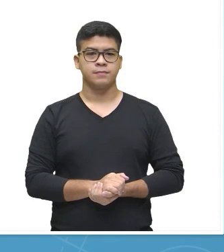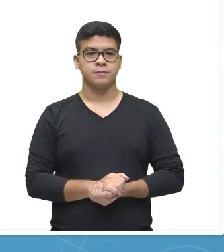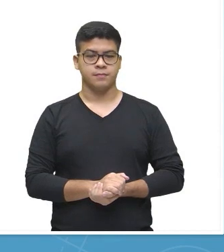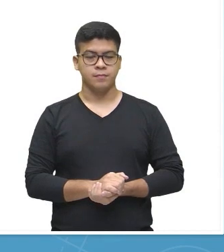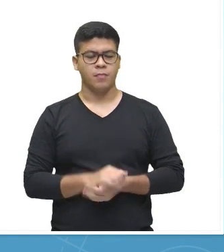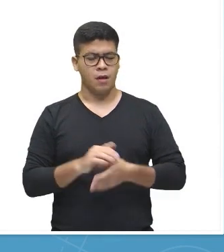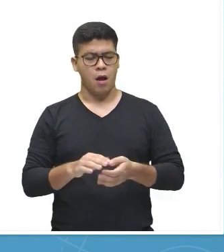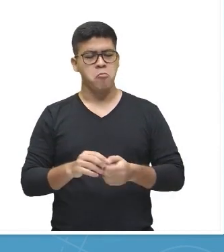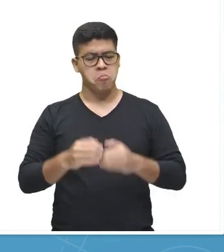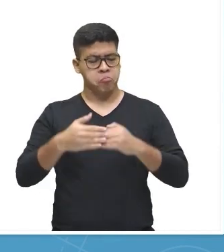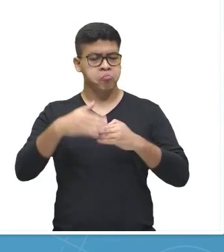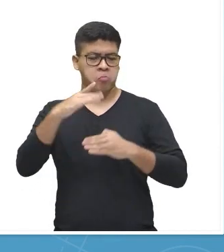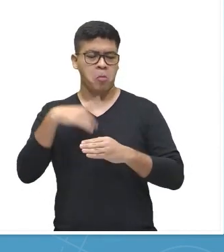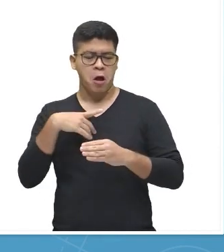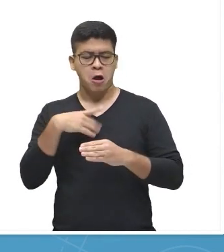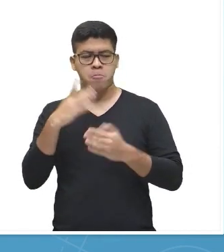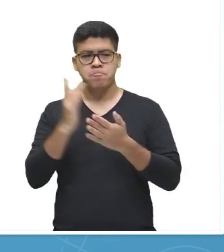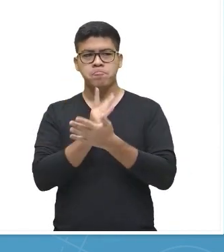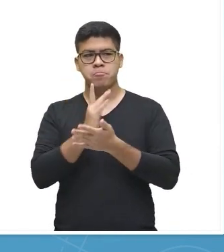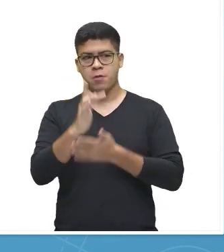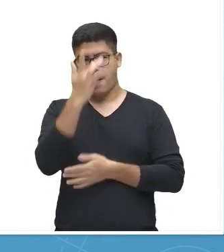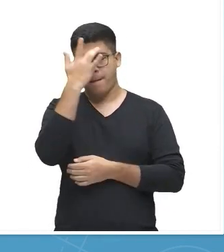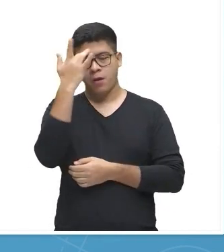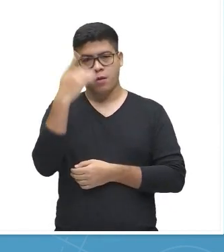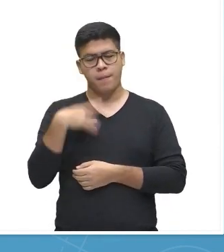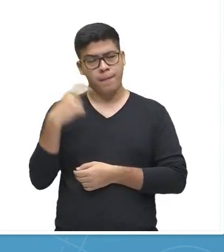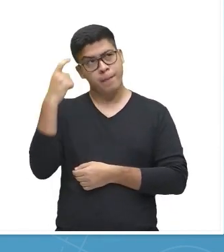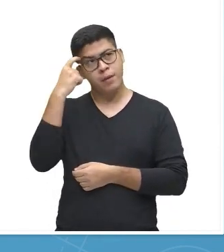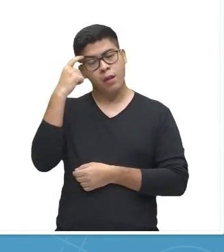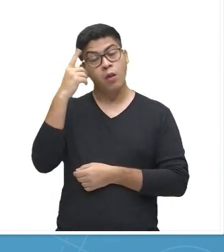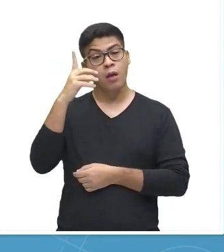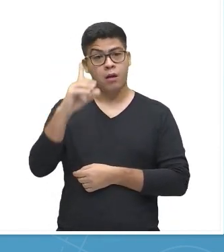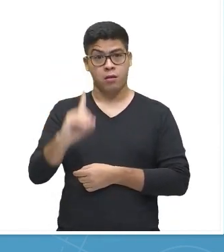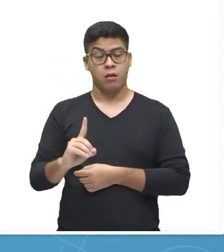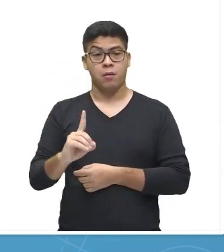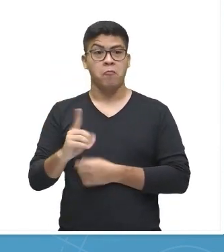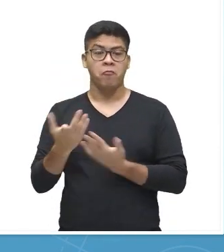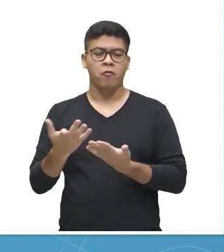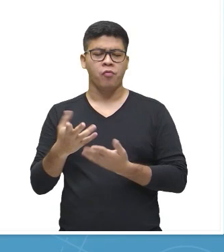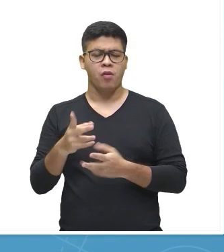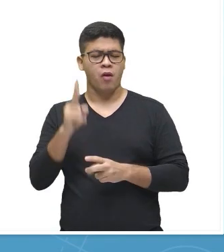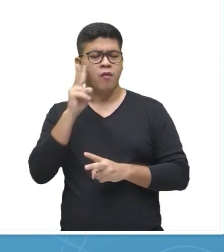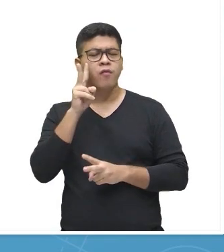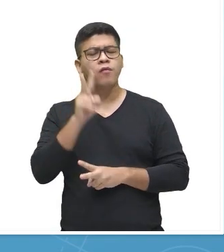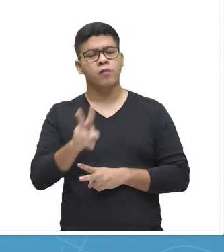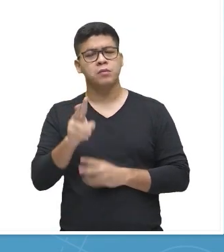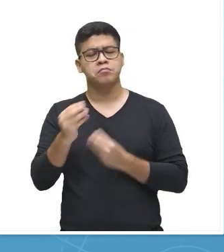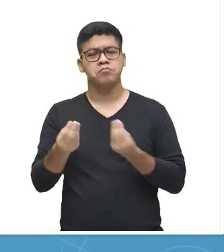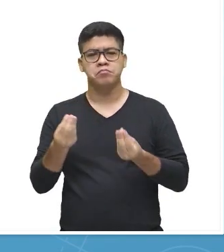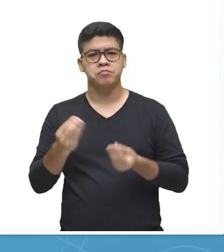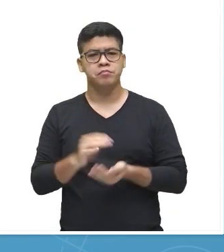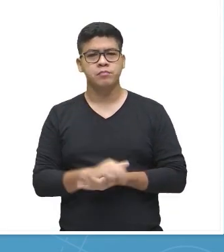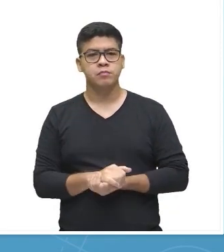A maioria de vocês acharam que é a letra D. Vamos verificar então